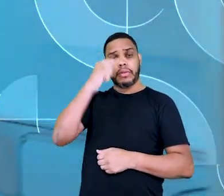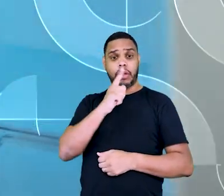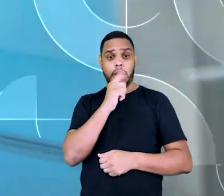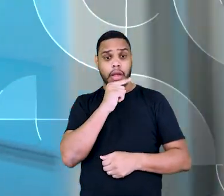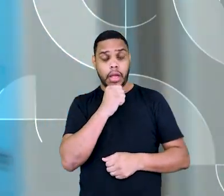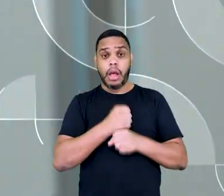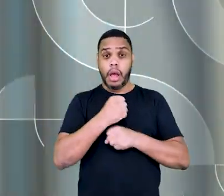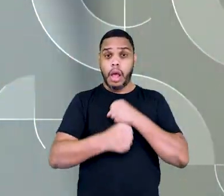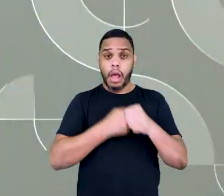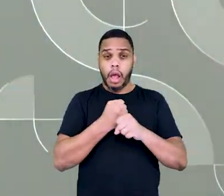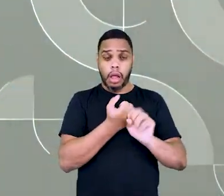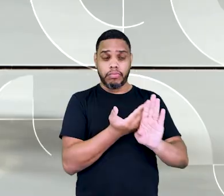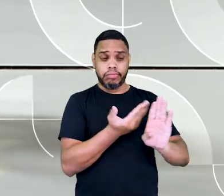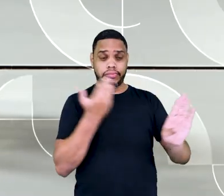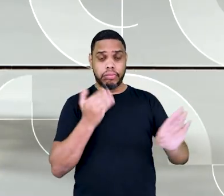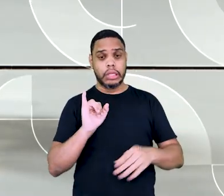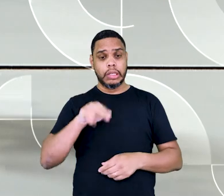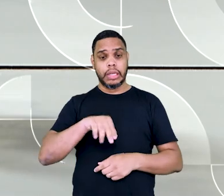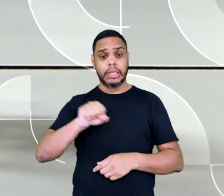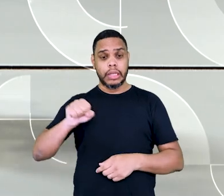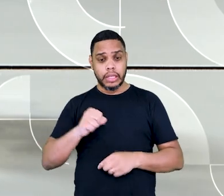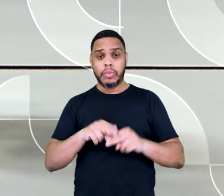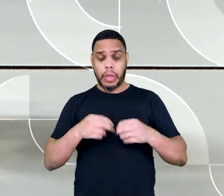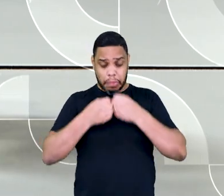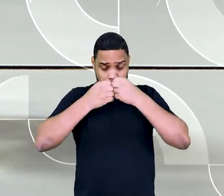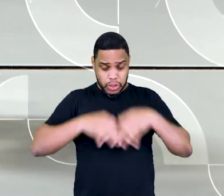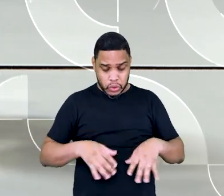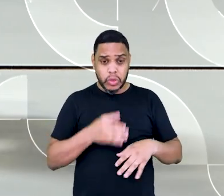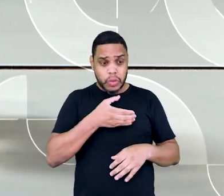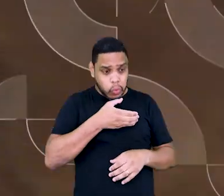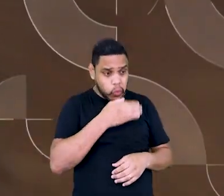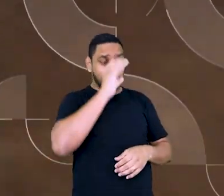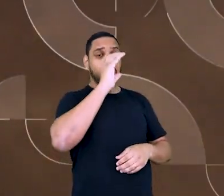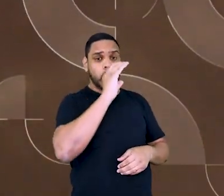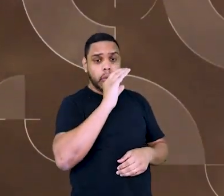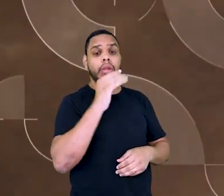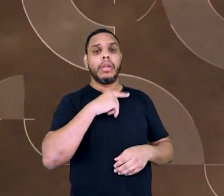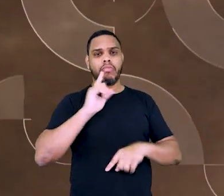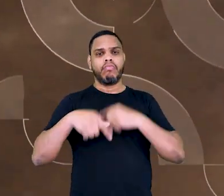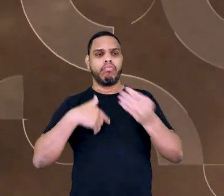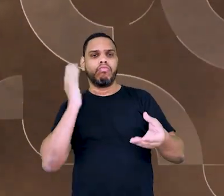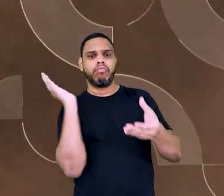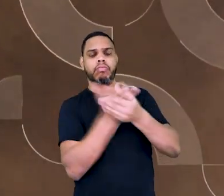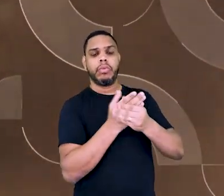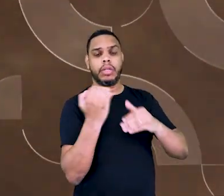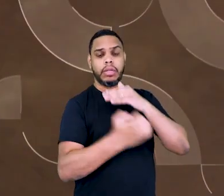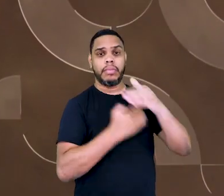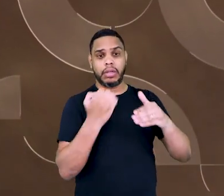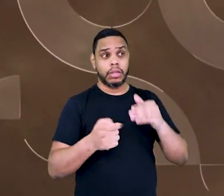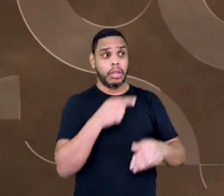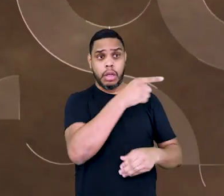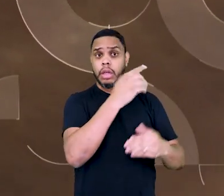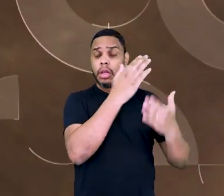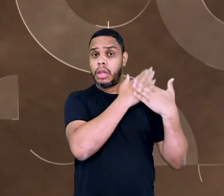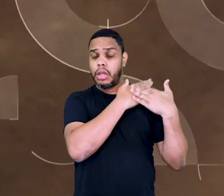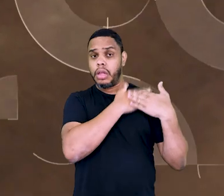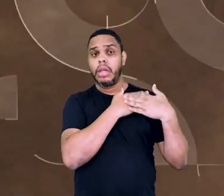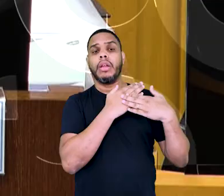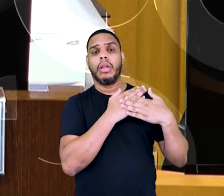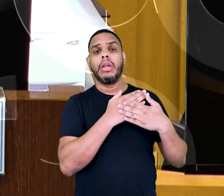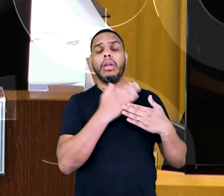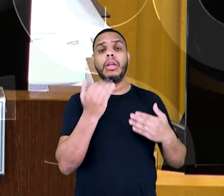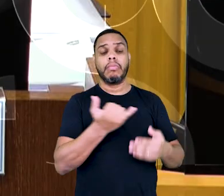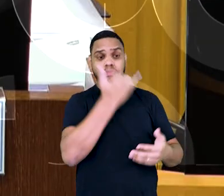anos afastado pelo INSS em razão das sequelas da ingestão do produto, ele entrou na justiça alegando que a empresa era responsável pelo